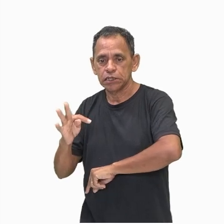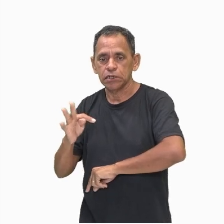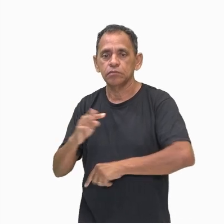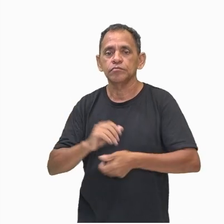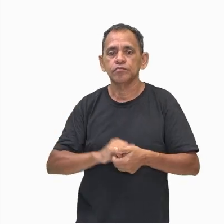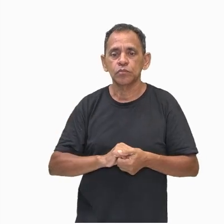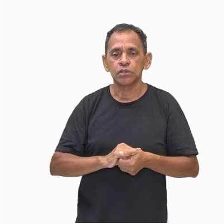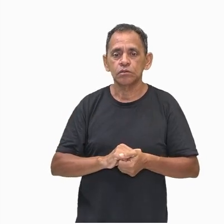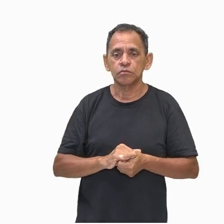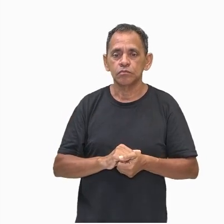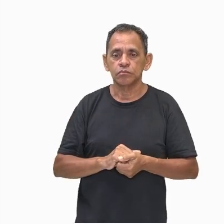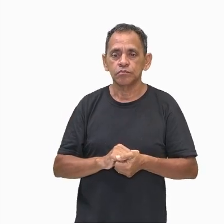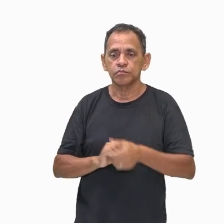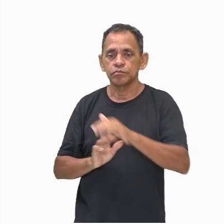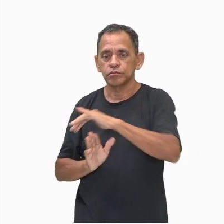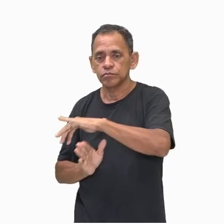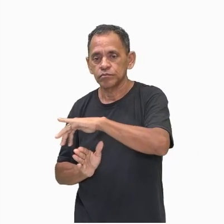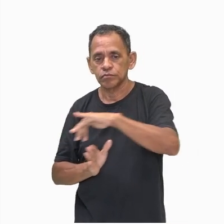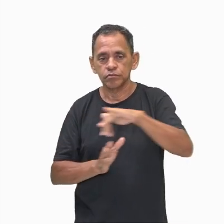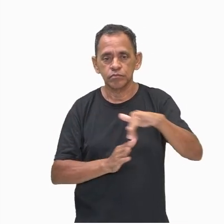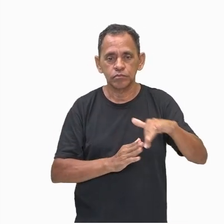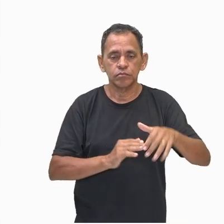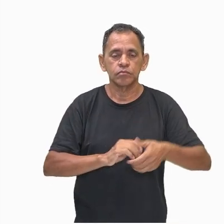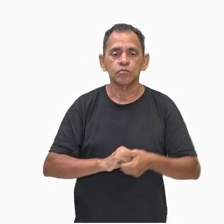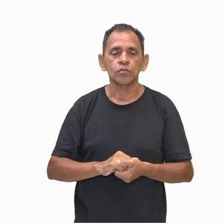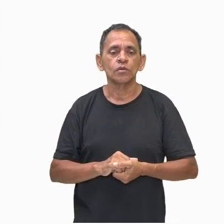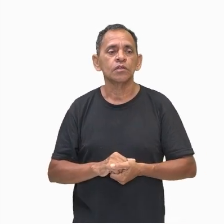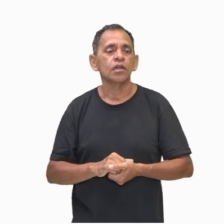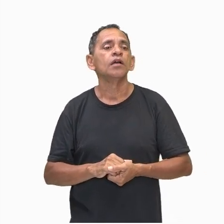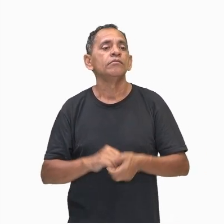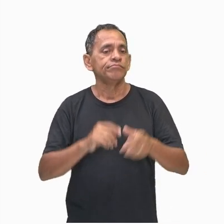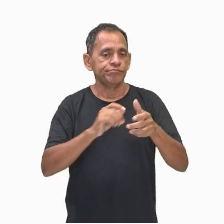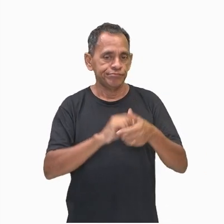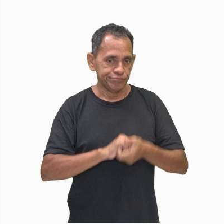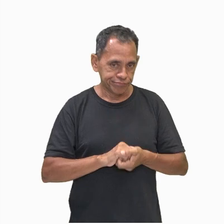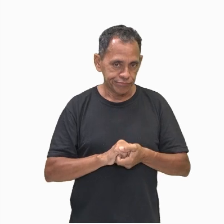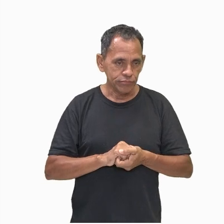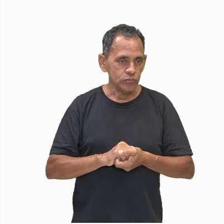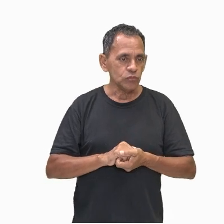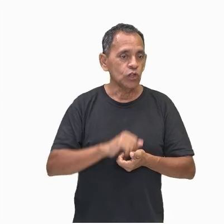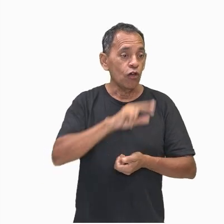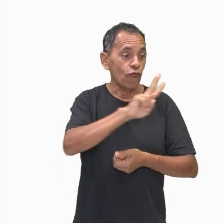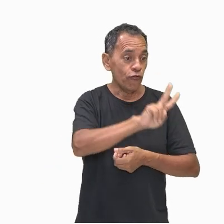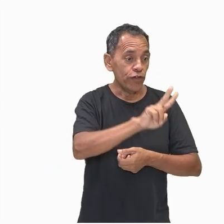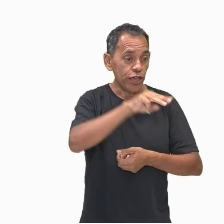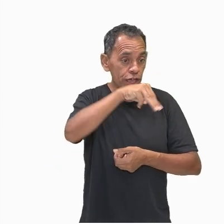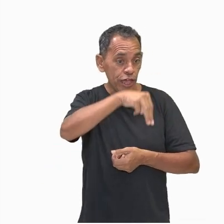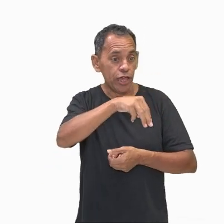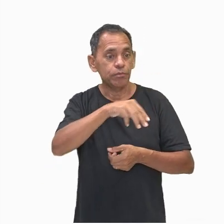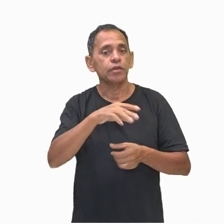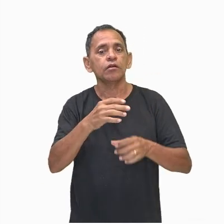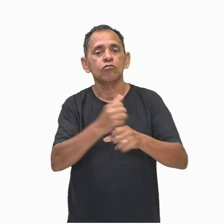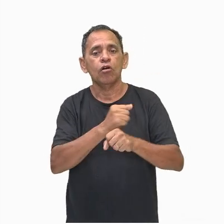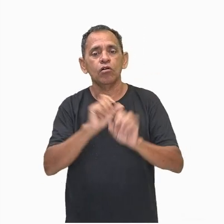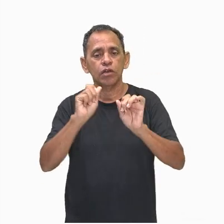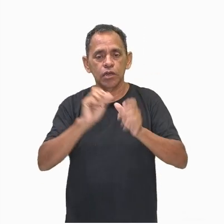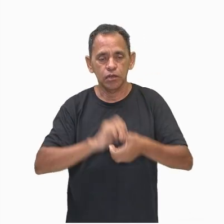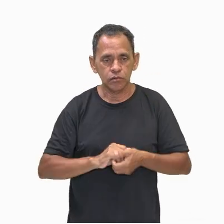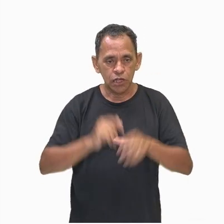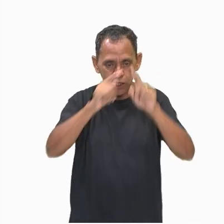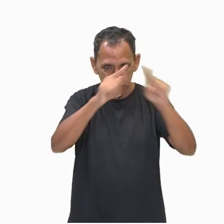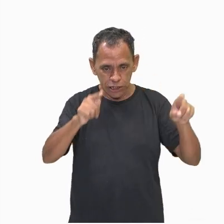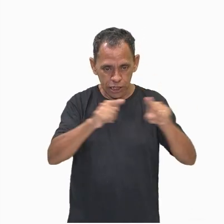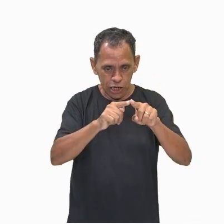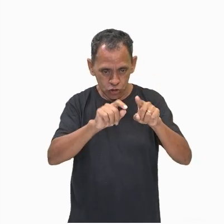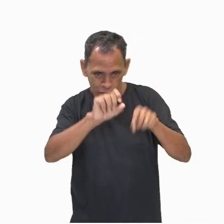simples velocidade média é dels sobre del t e você já sabe que o dels é a variação s -